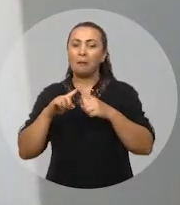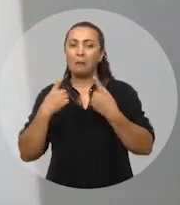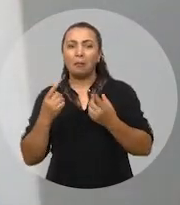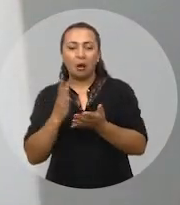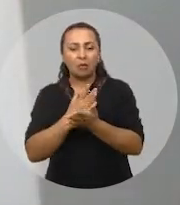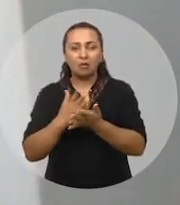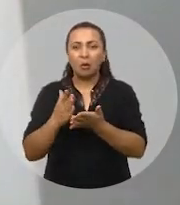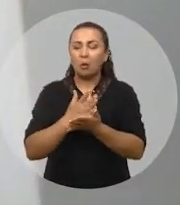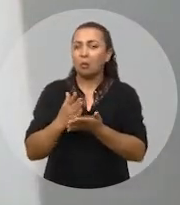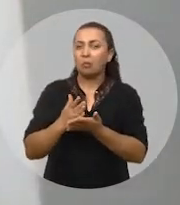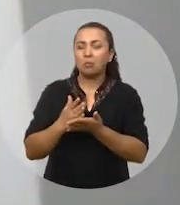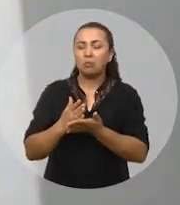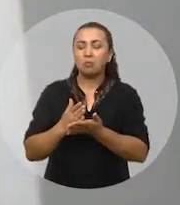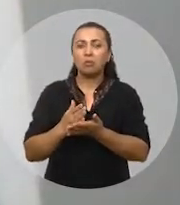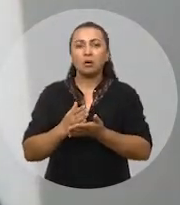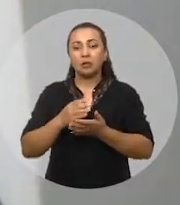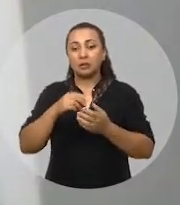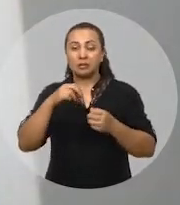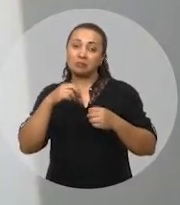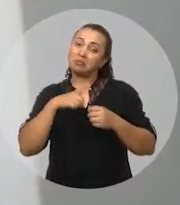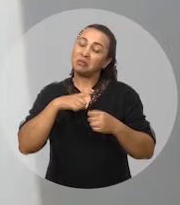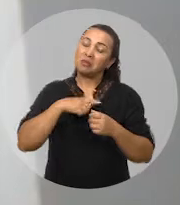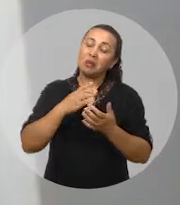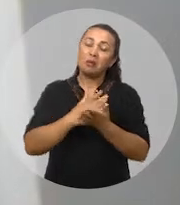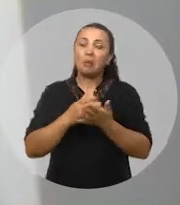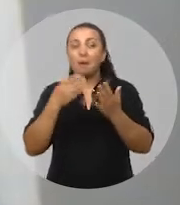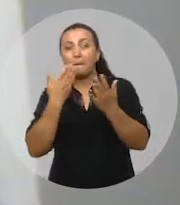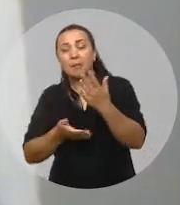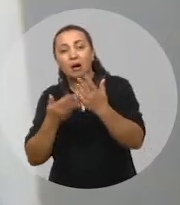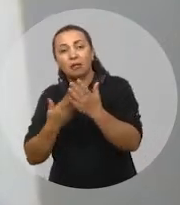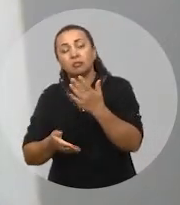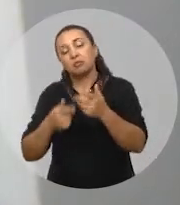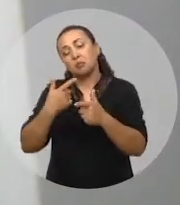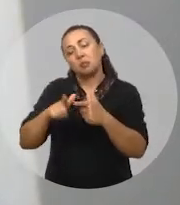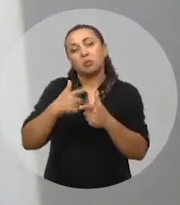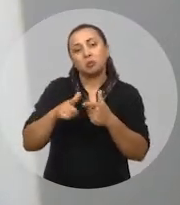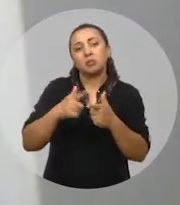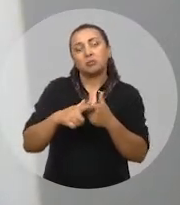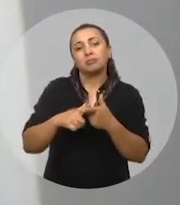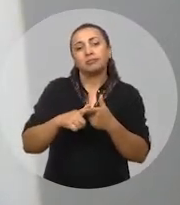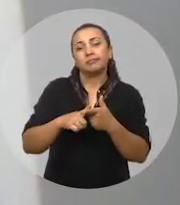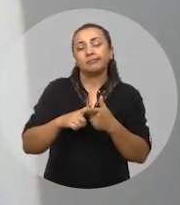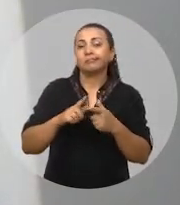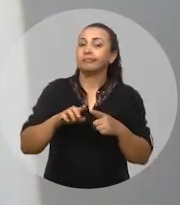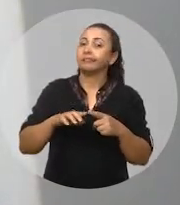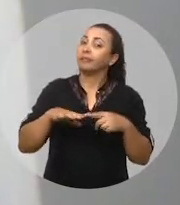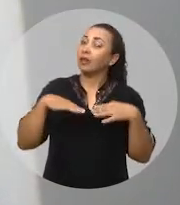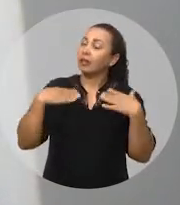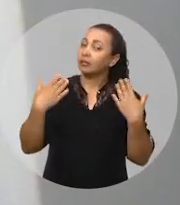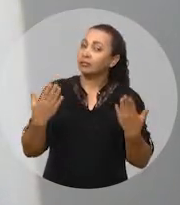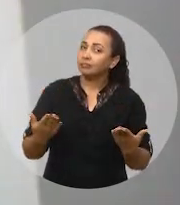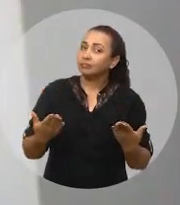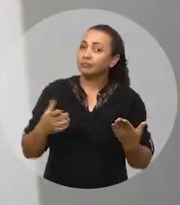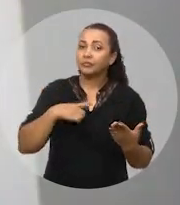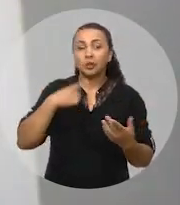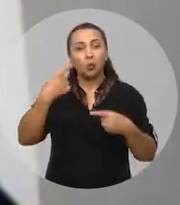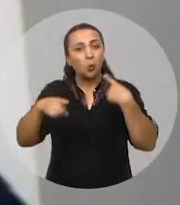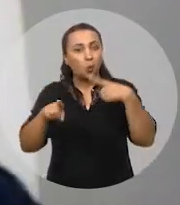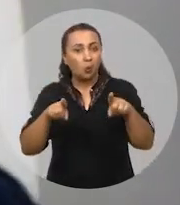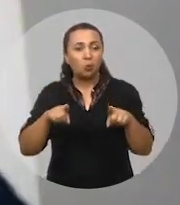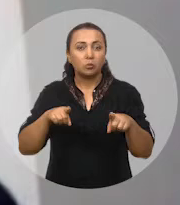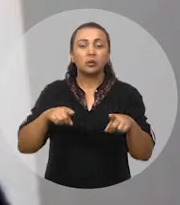né? Em alguns casos, esses mecanismos são muito bem sucedidos, né? Entretanto, em